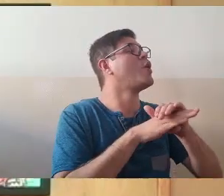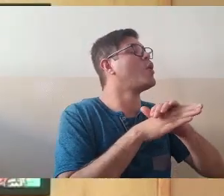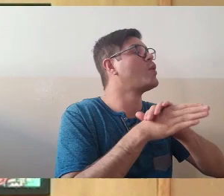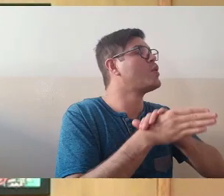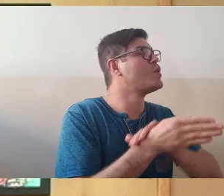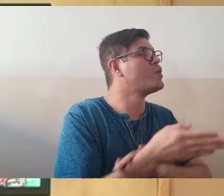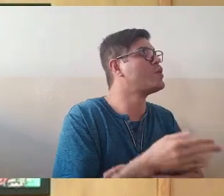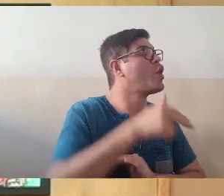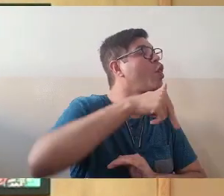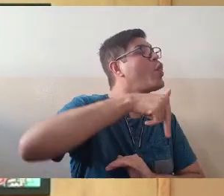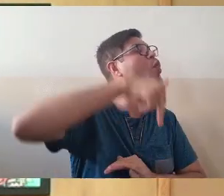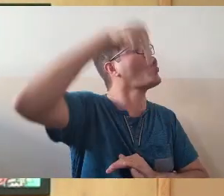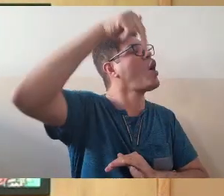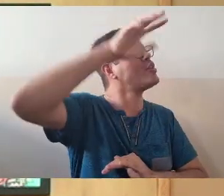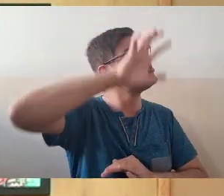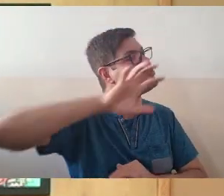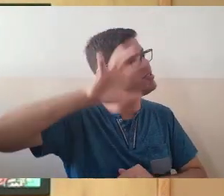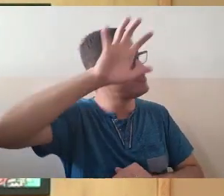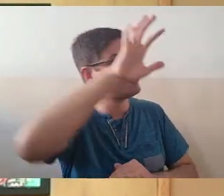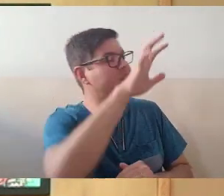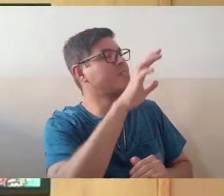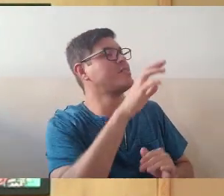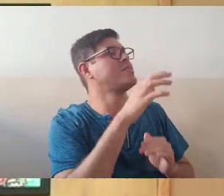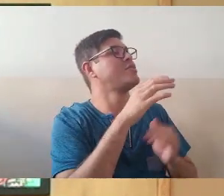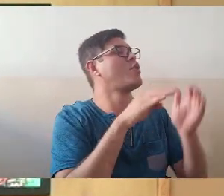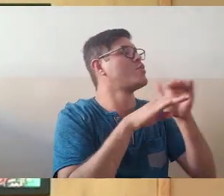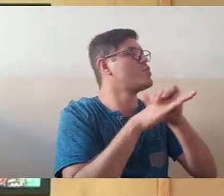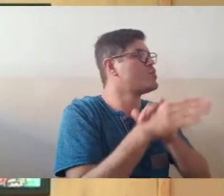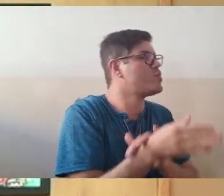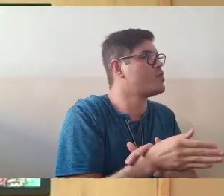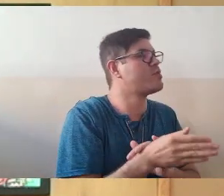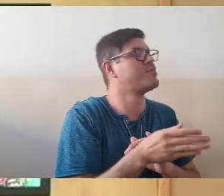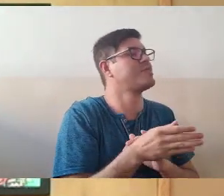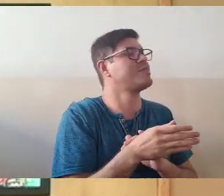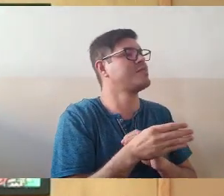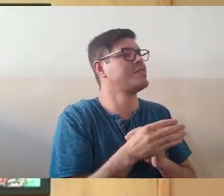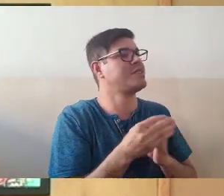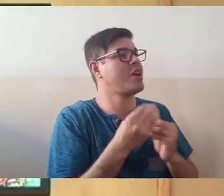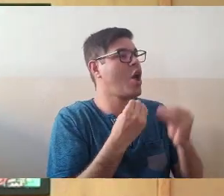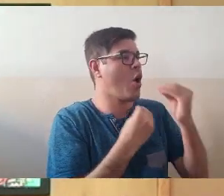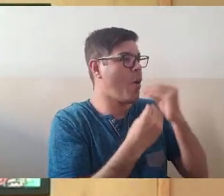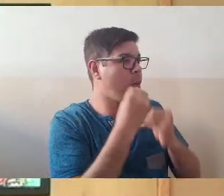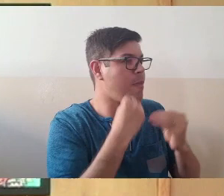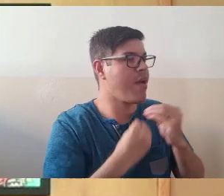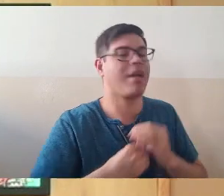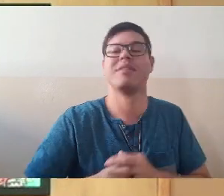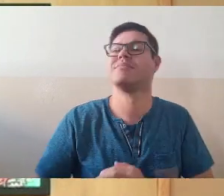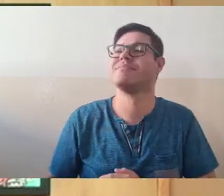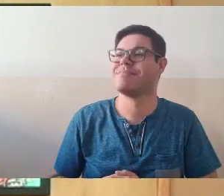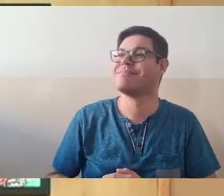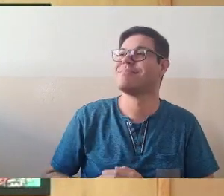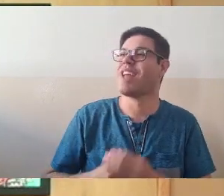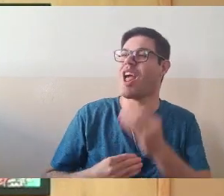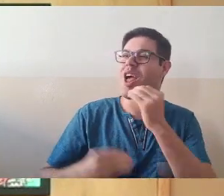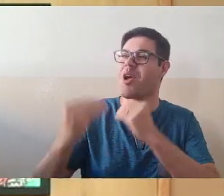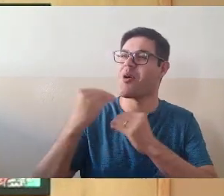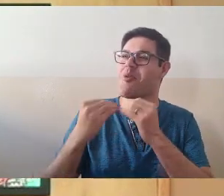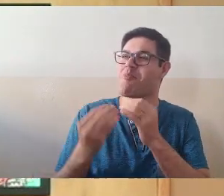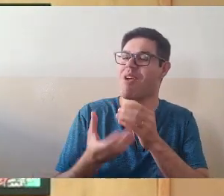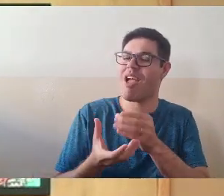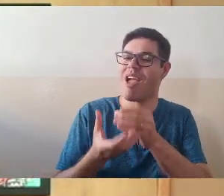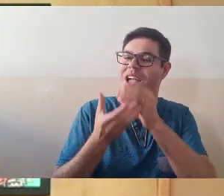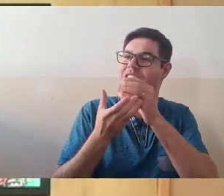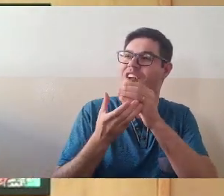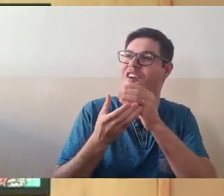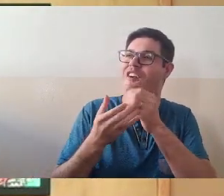2 edições lá no passado, depois Sim. não se fez mais? Comi uma acarajé lá da hora. E é bom, o negócio é bom. Fora o